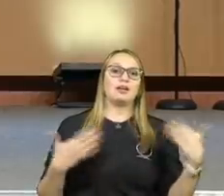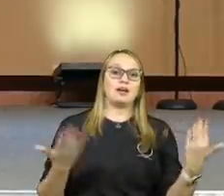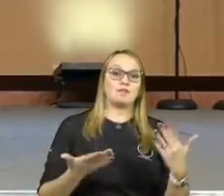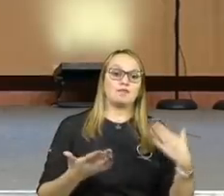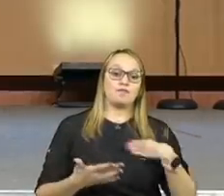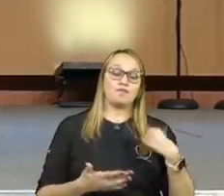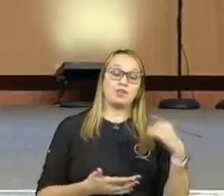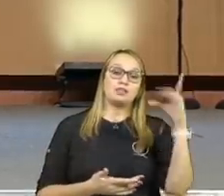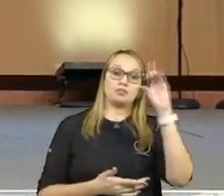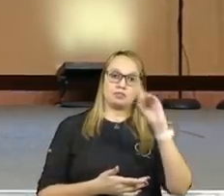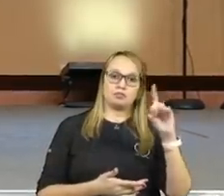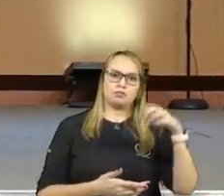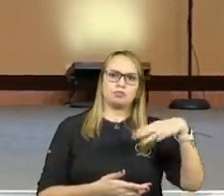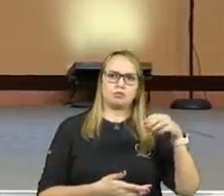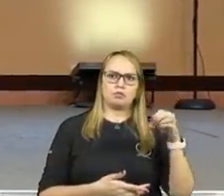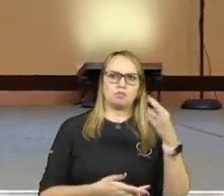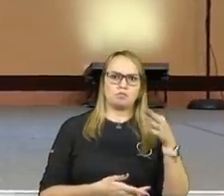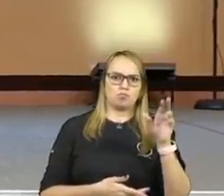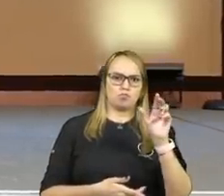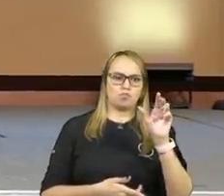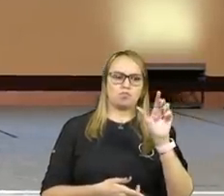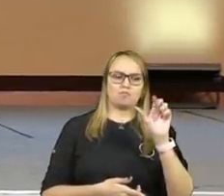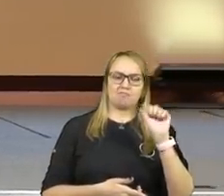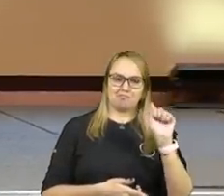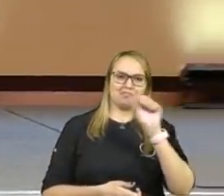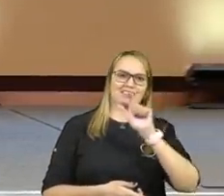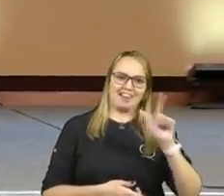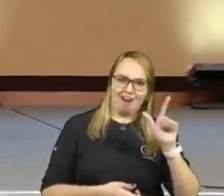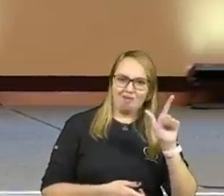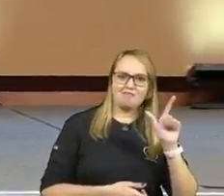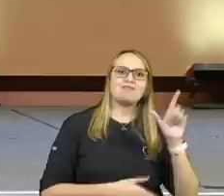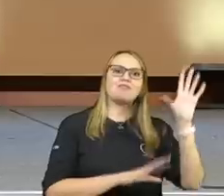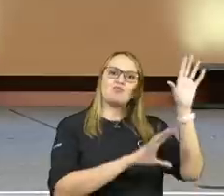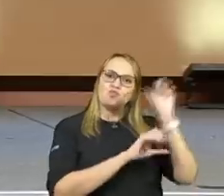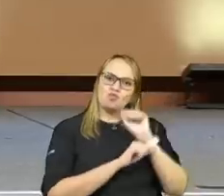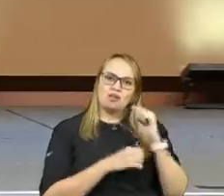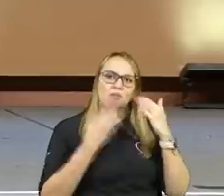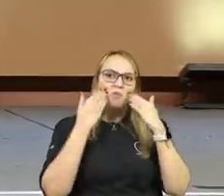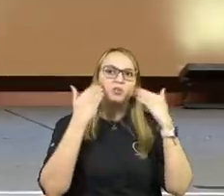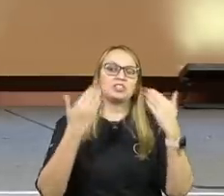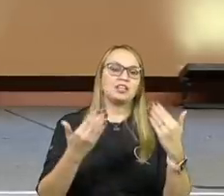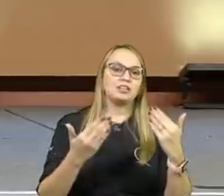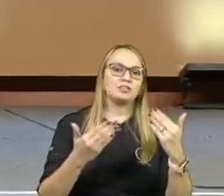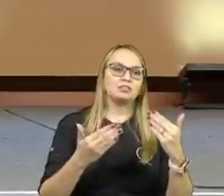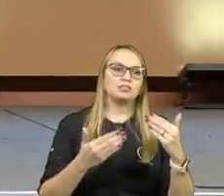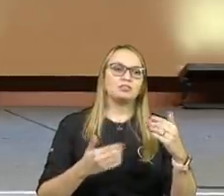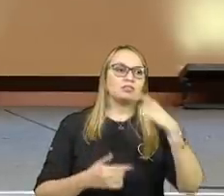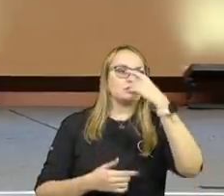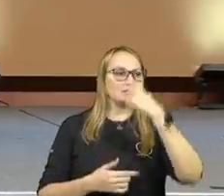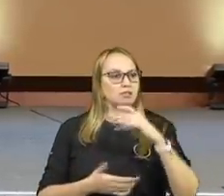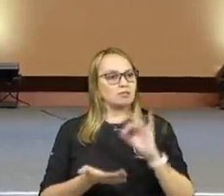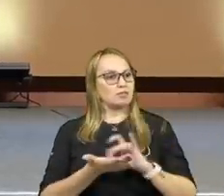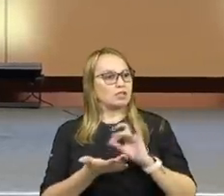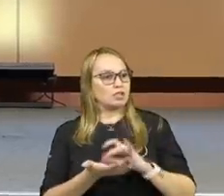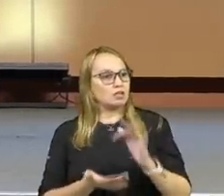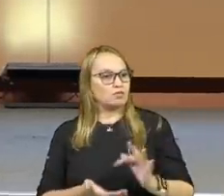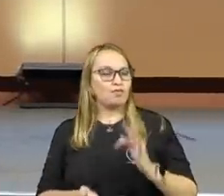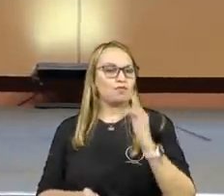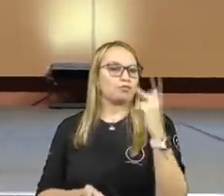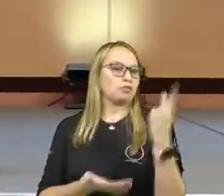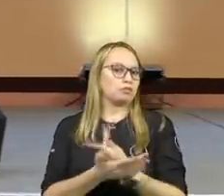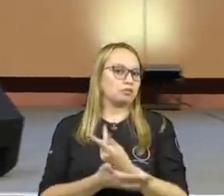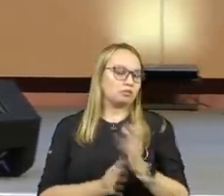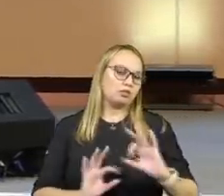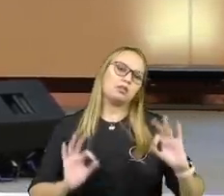de Deus, imagem moral. Mas ainda não é manifestado o que havemos de ser. Mas quando ele se